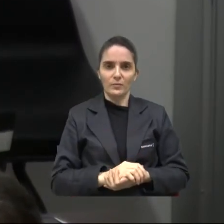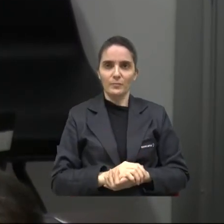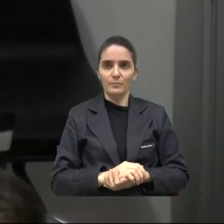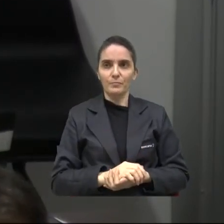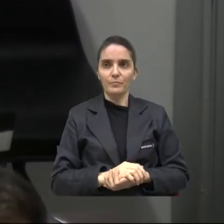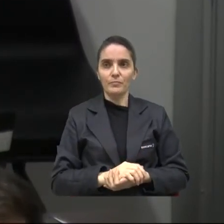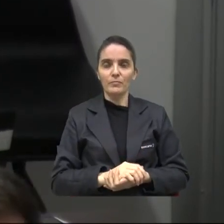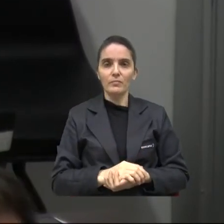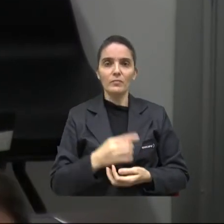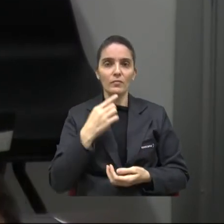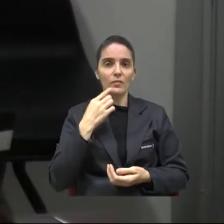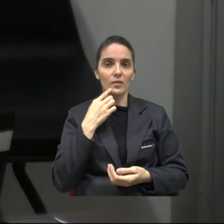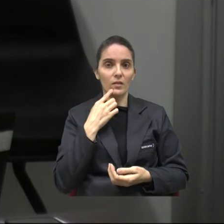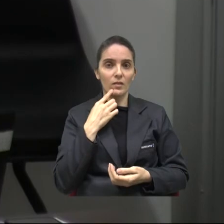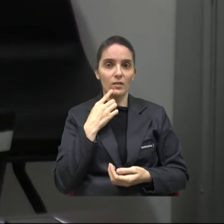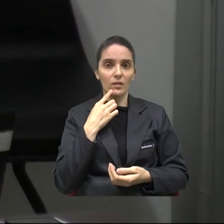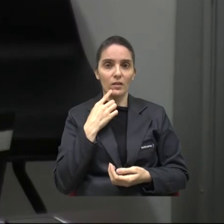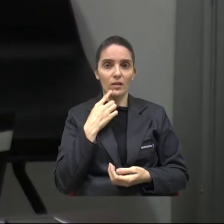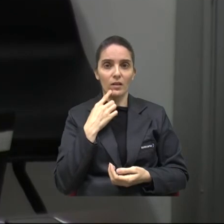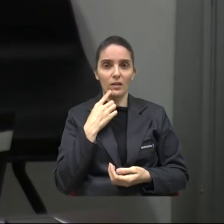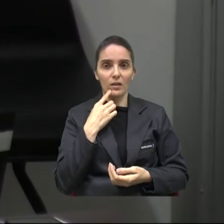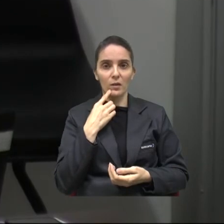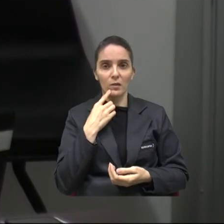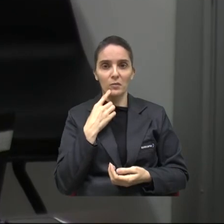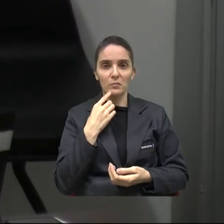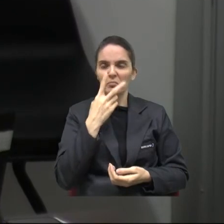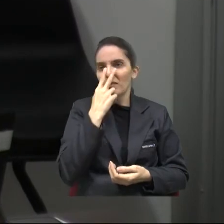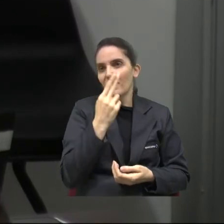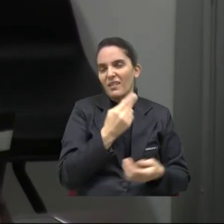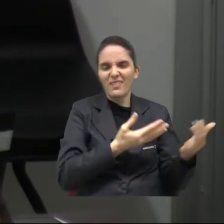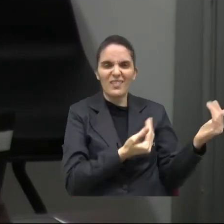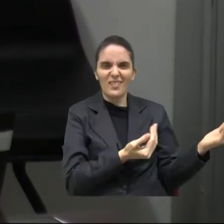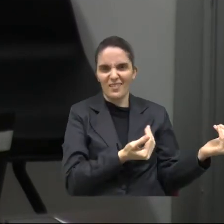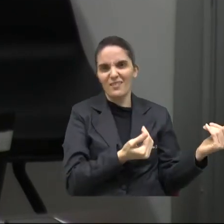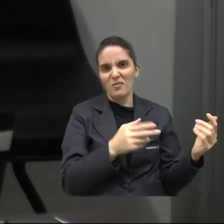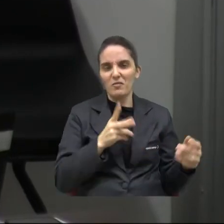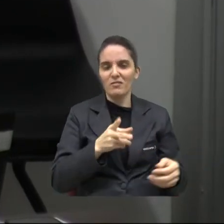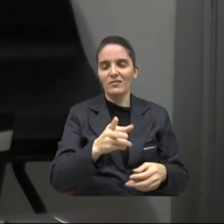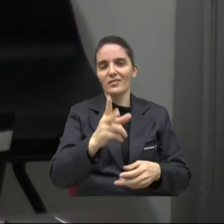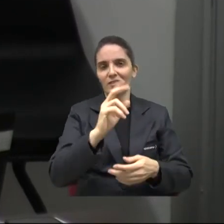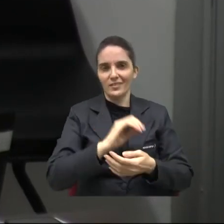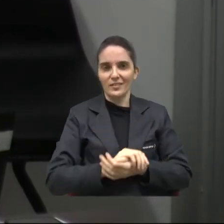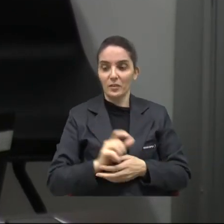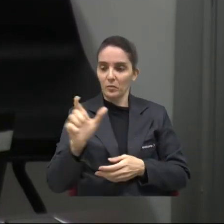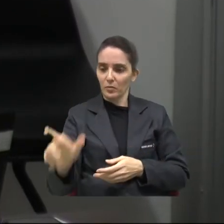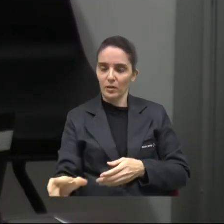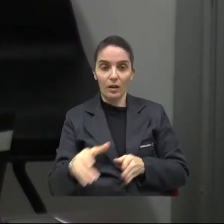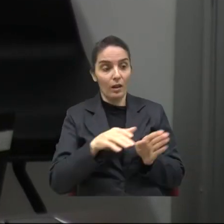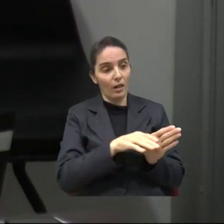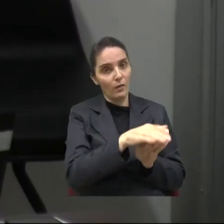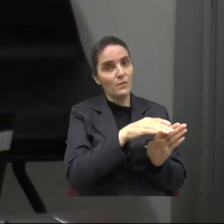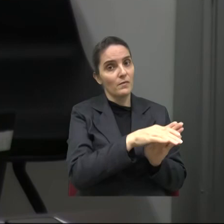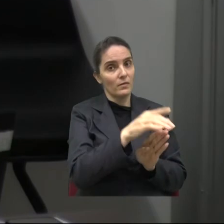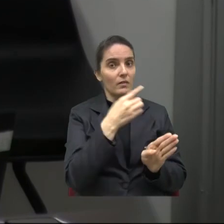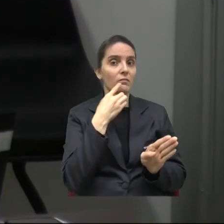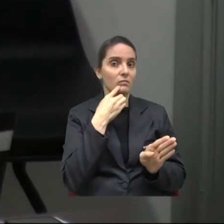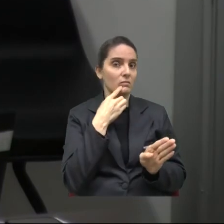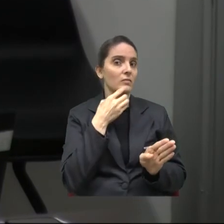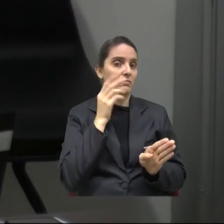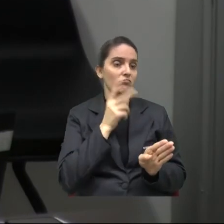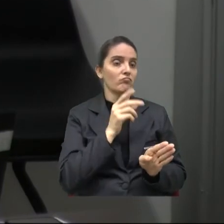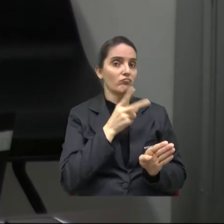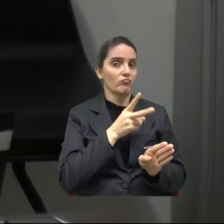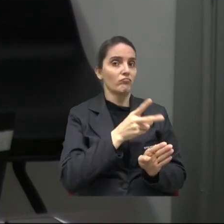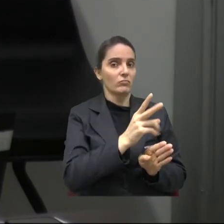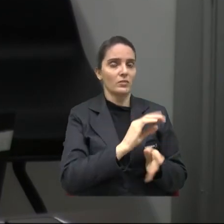E eu demorei um pouquinho mais para amadurecer, né, Cris? E ele sempre me instruindo, ele sempre me dando